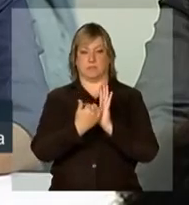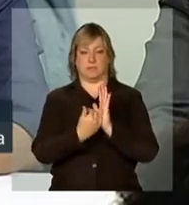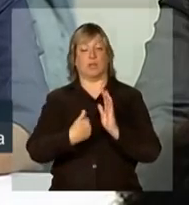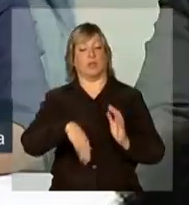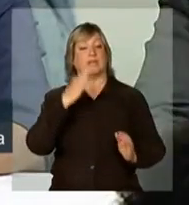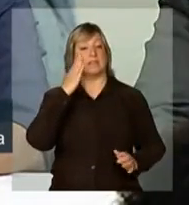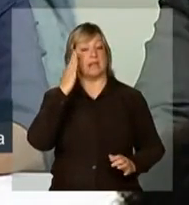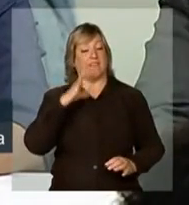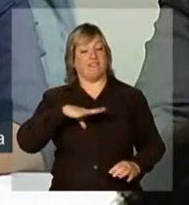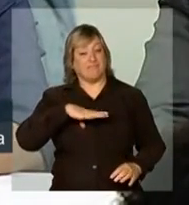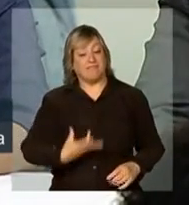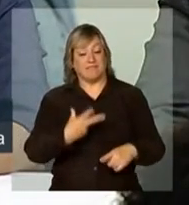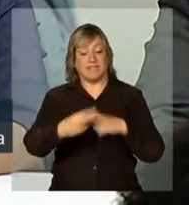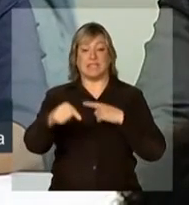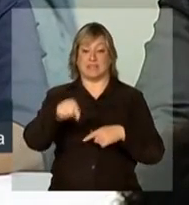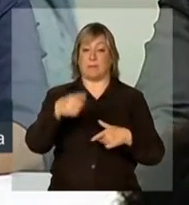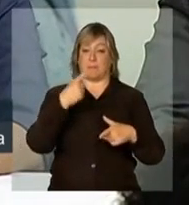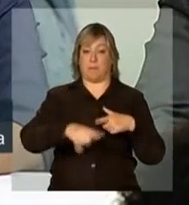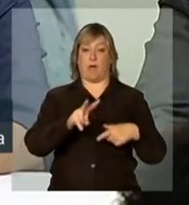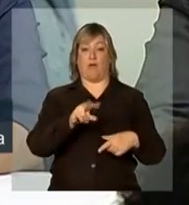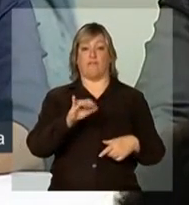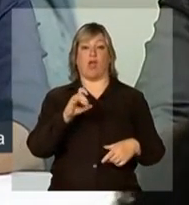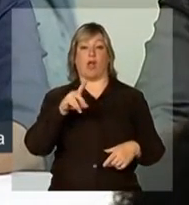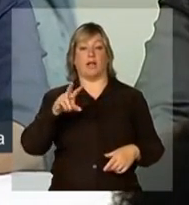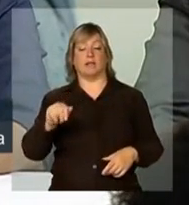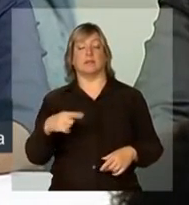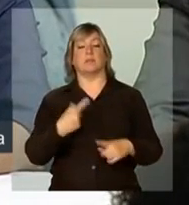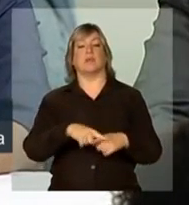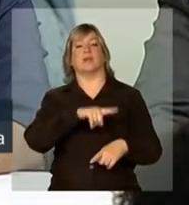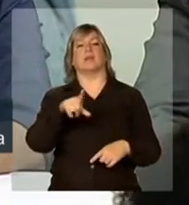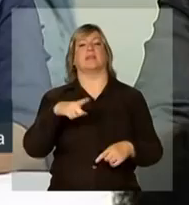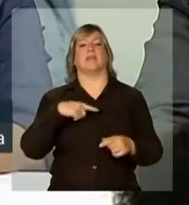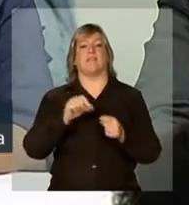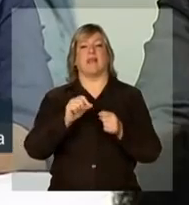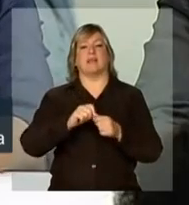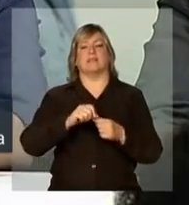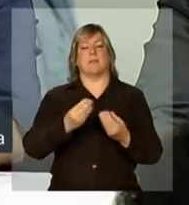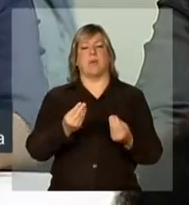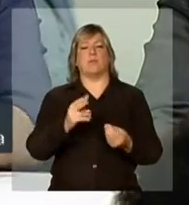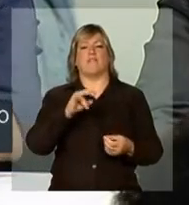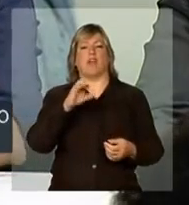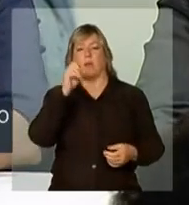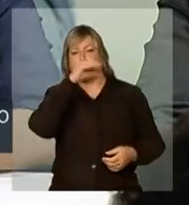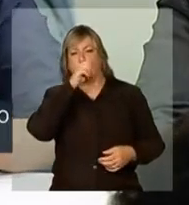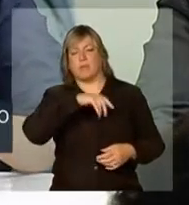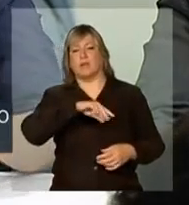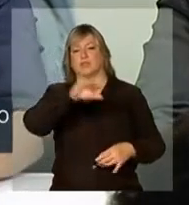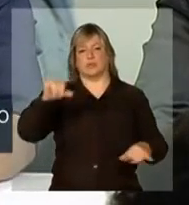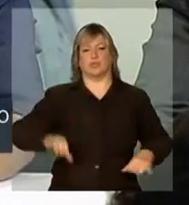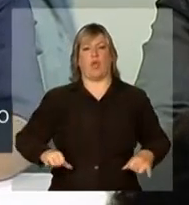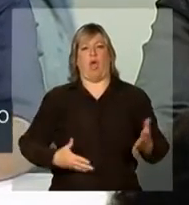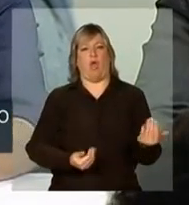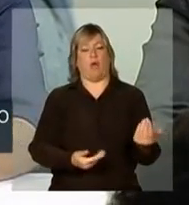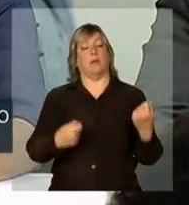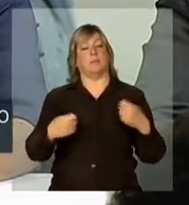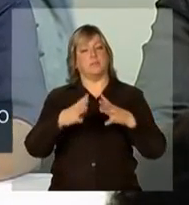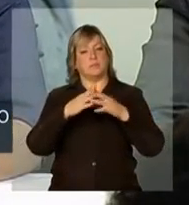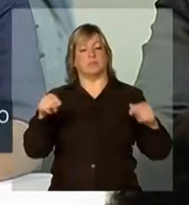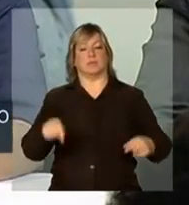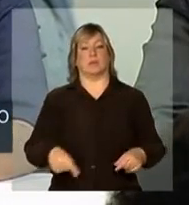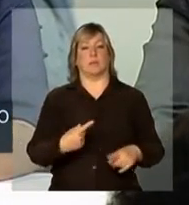enfrentamento à violência contra a juventude e como bem falou a Rúbia, que se manifesta na última das violências, que é a